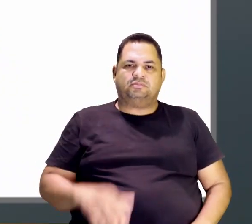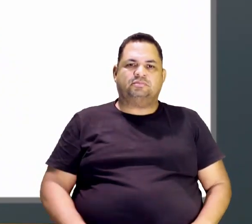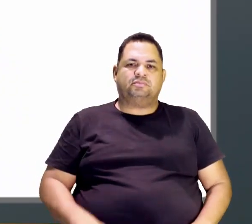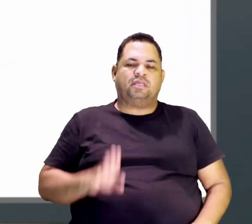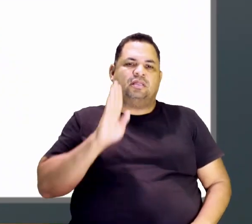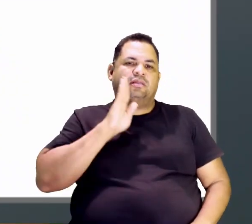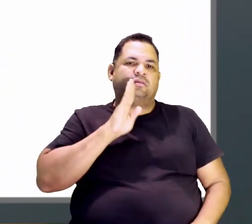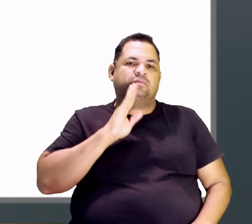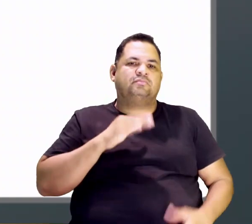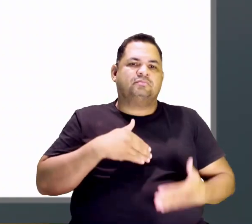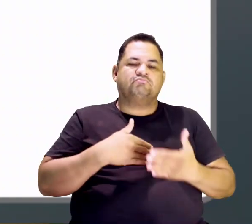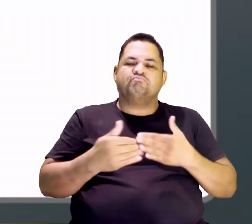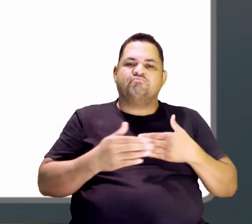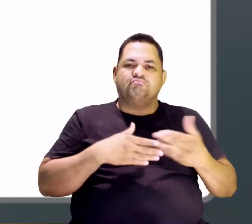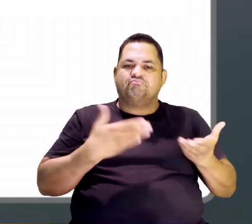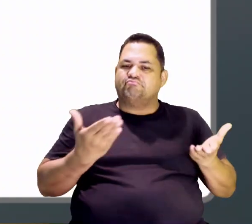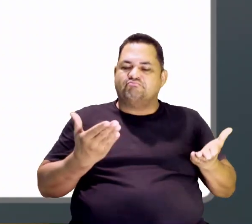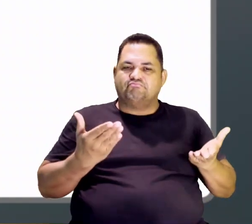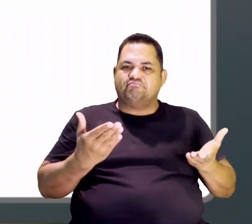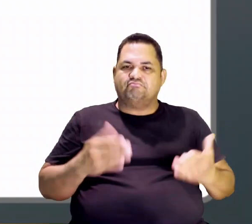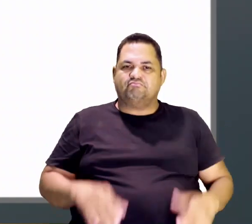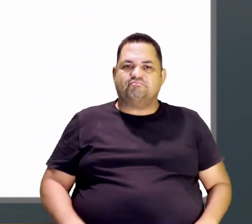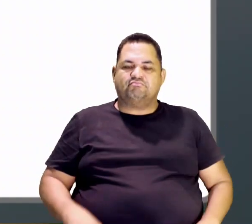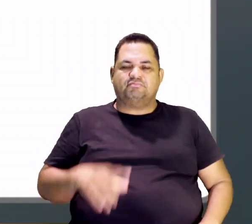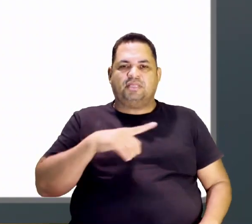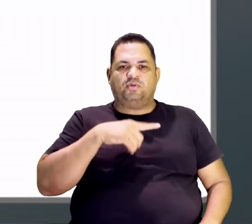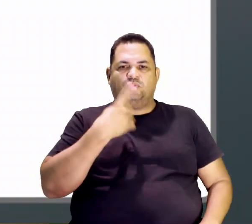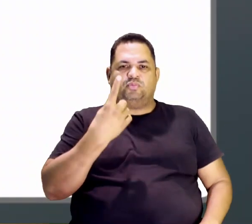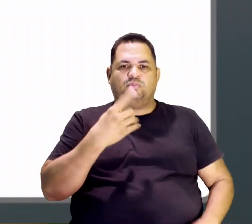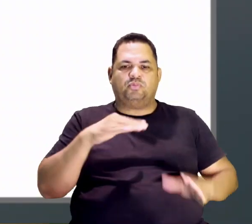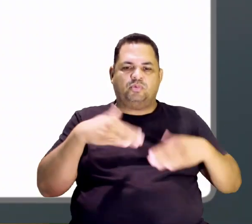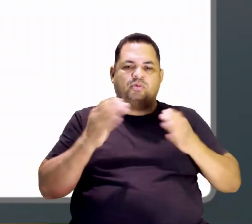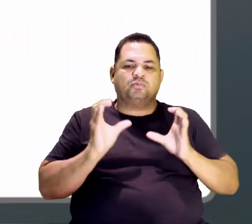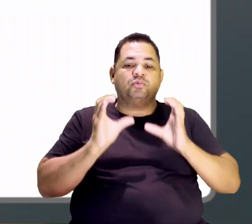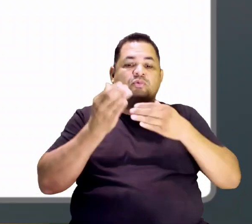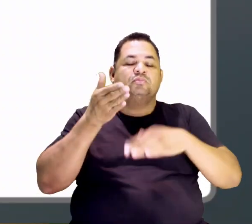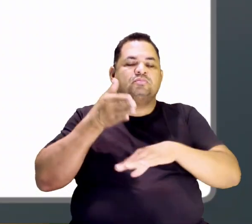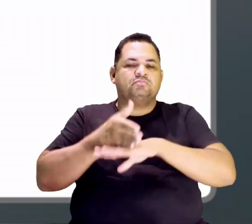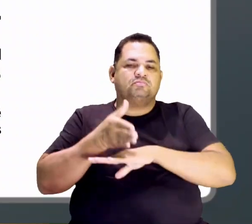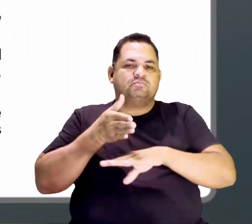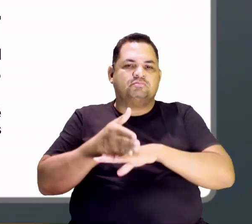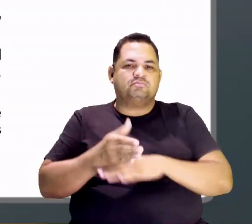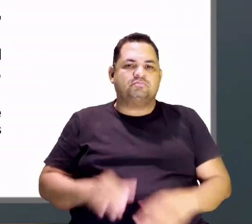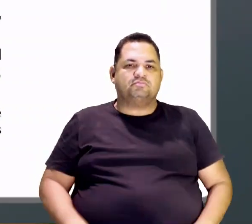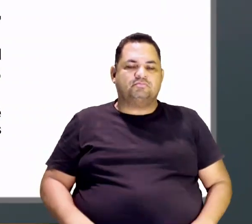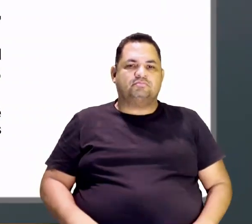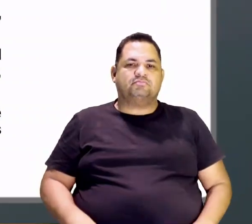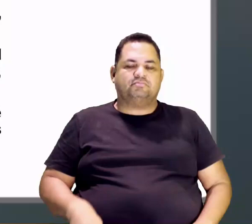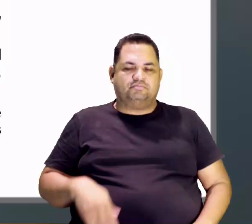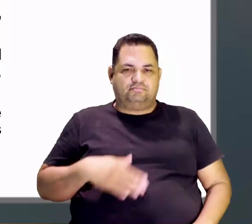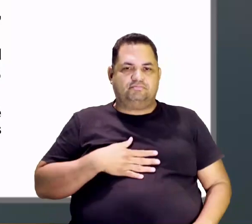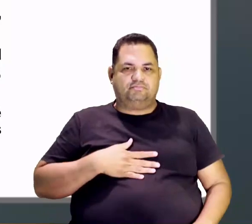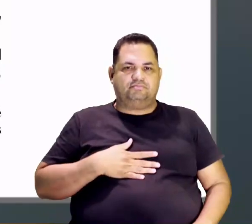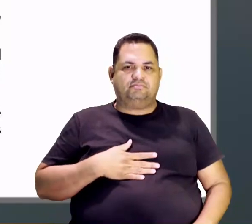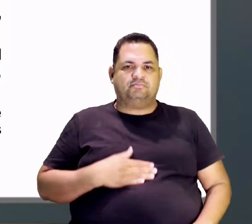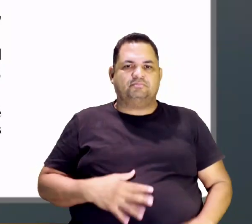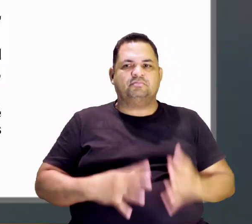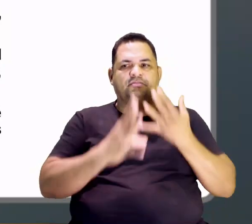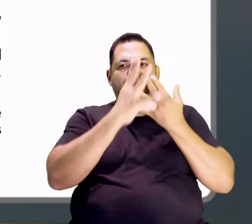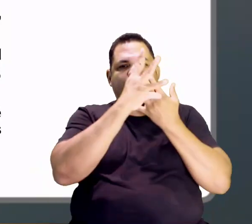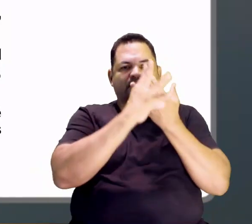legal. De qualquer forma, se tiver eu quero saber de que tribo tu participa, ok? Me conta que eu quero saber. Aqui as